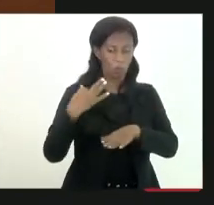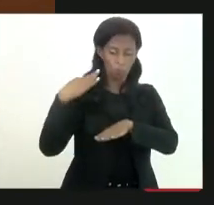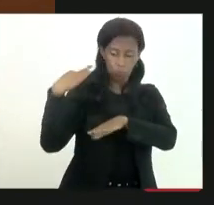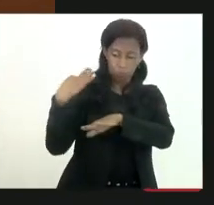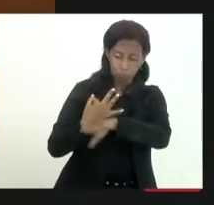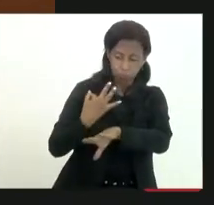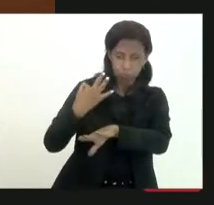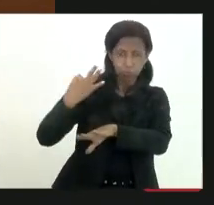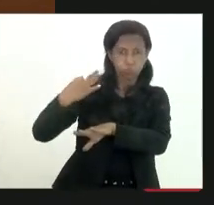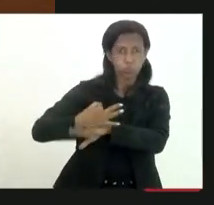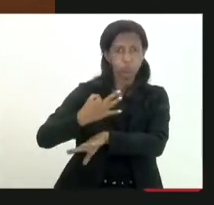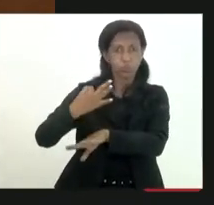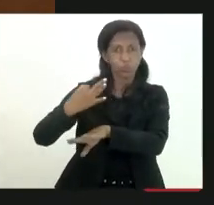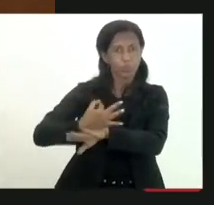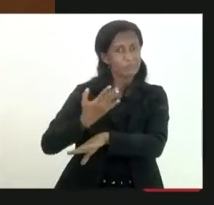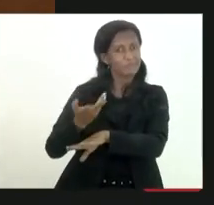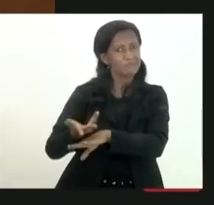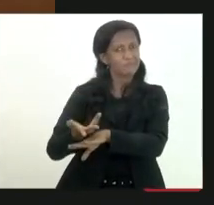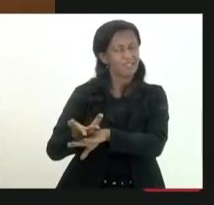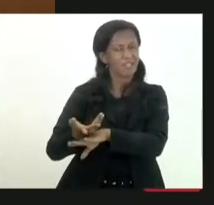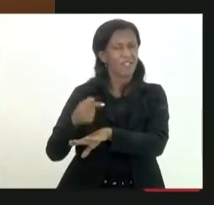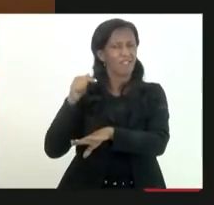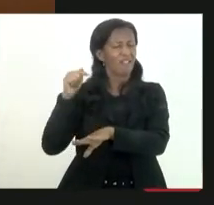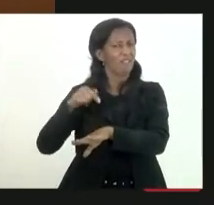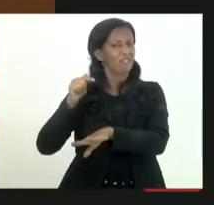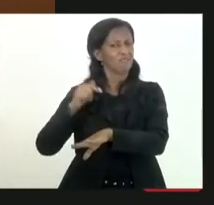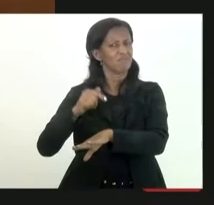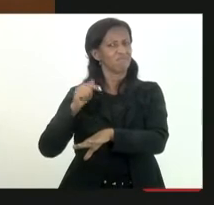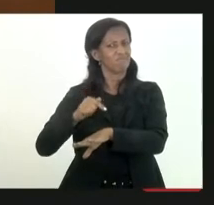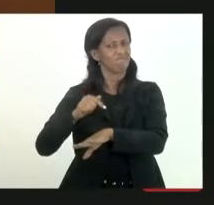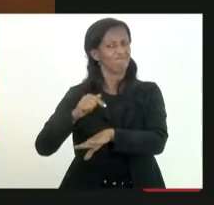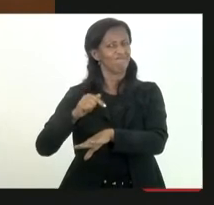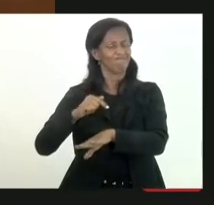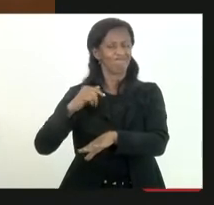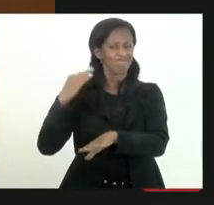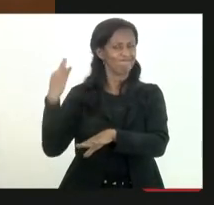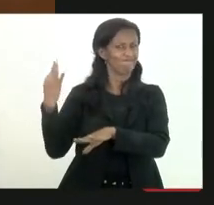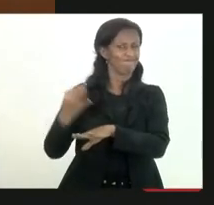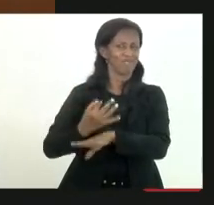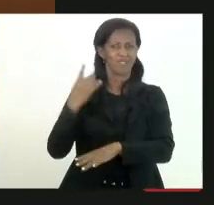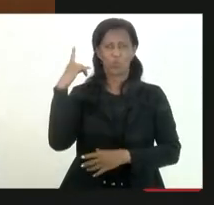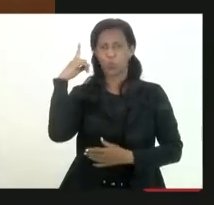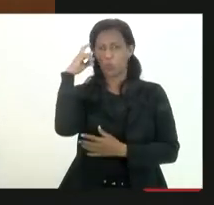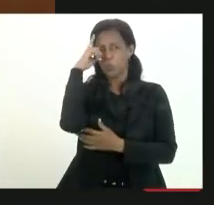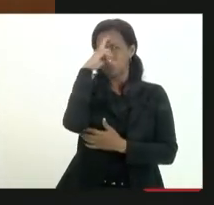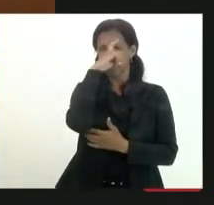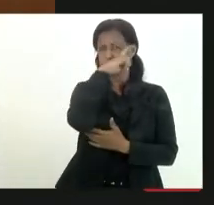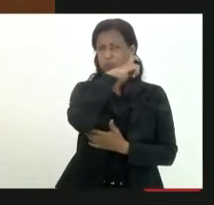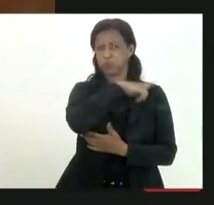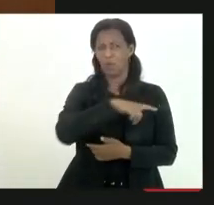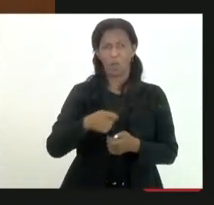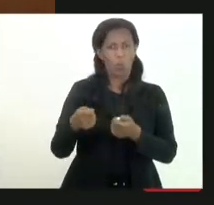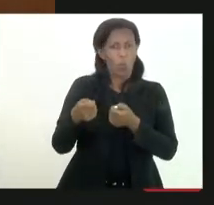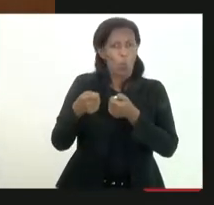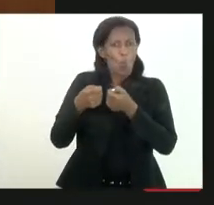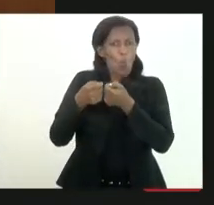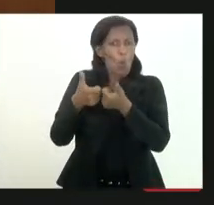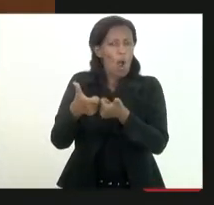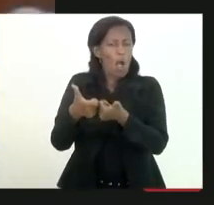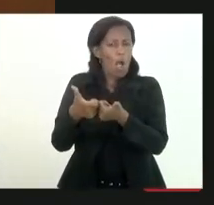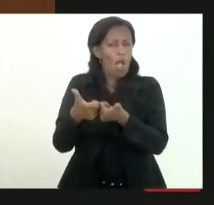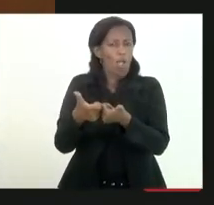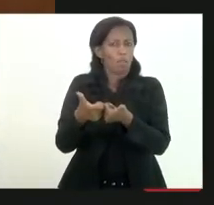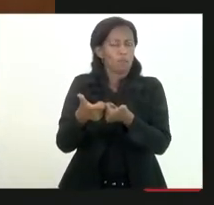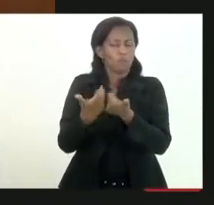intolerância, procurador, ela é absolutamente insuficiente, insípida, é quase um eufemismo